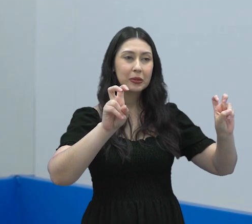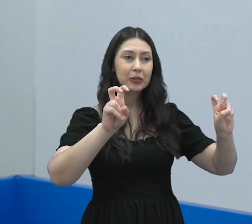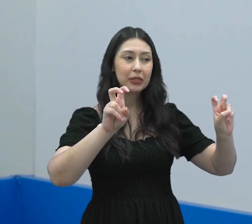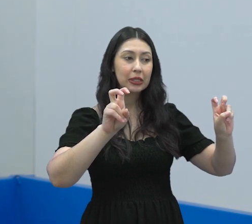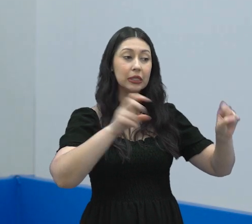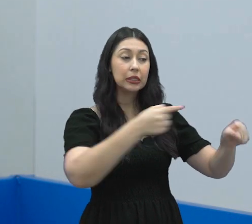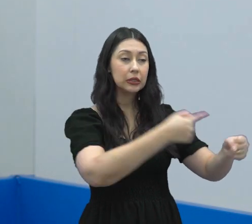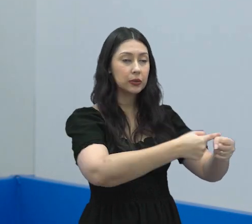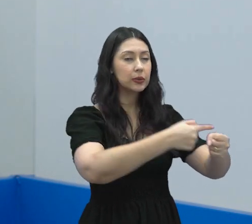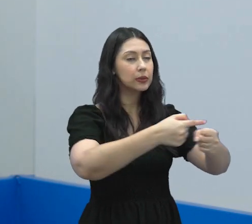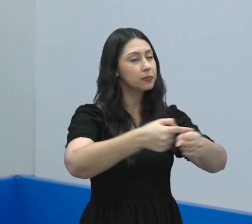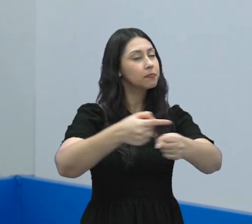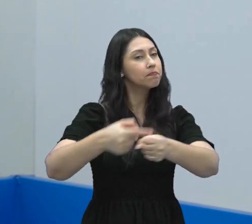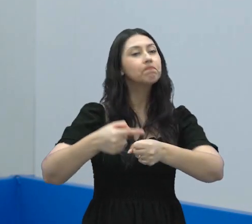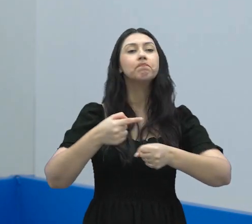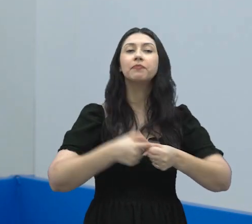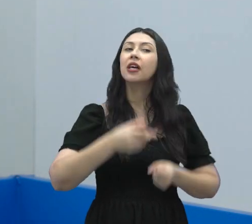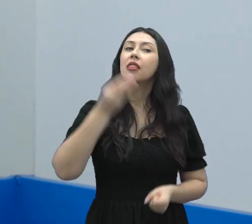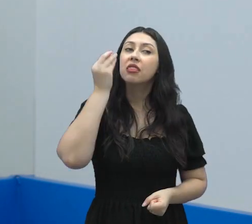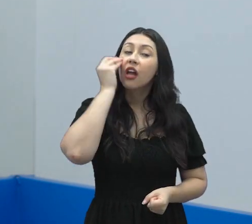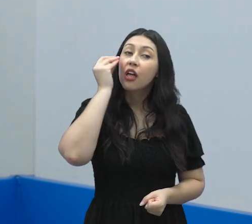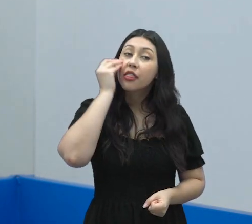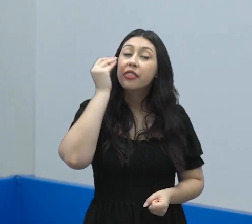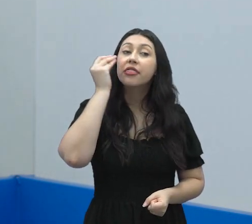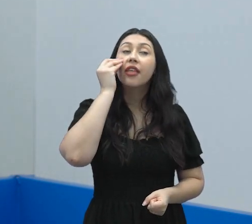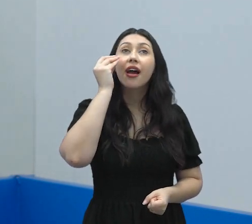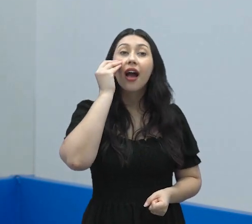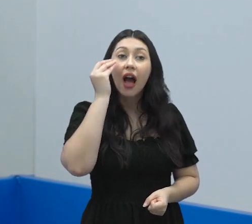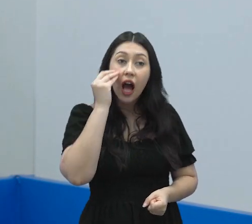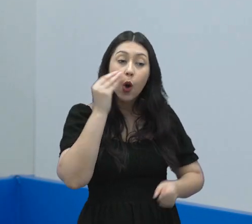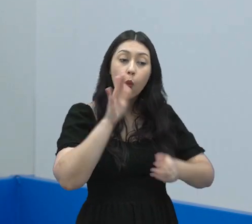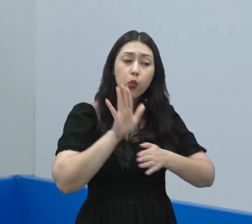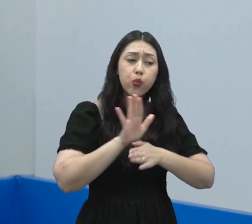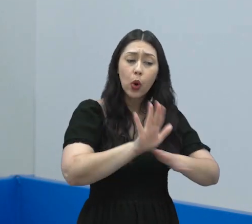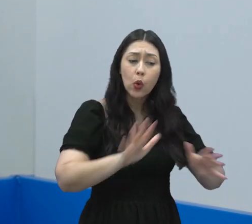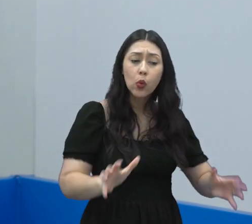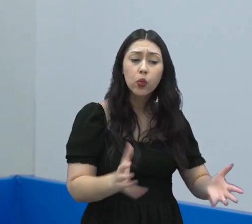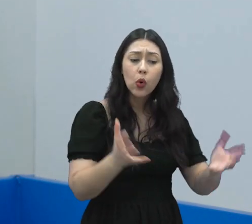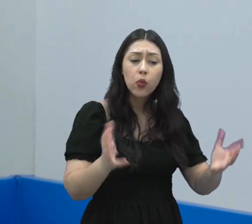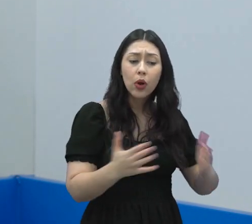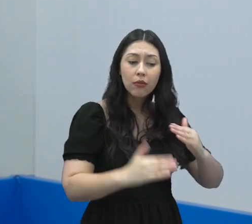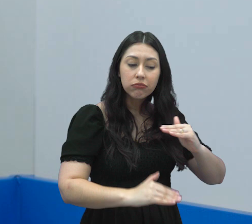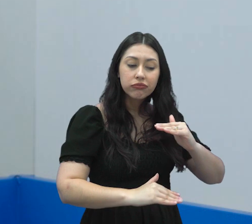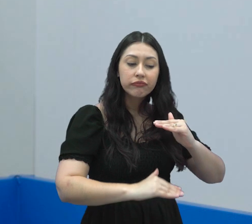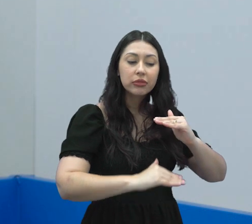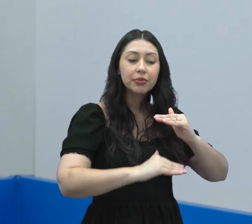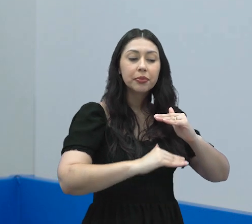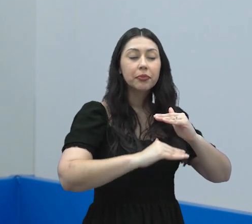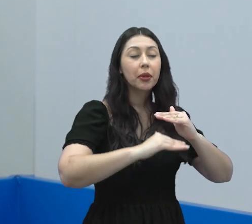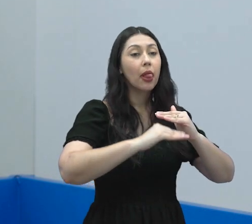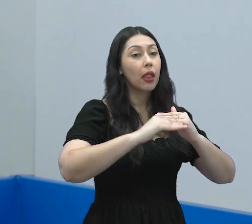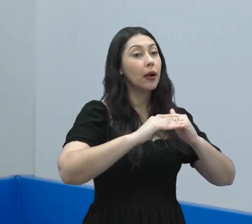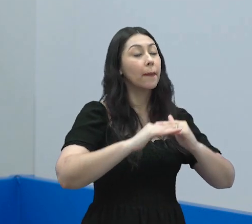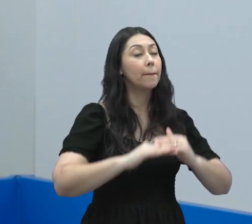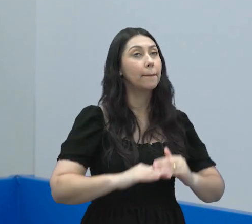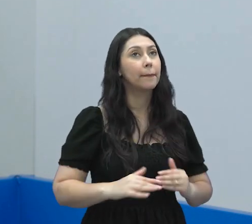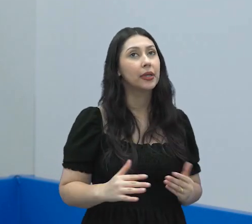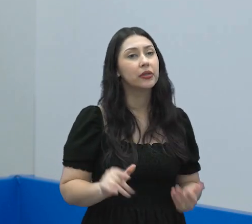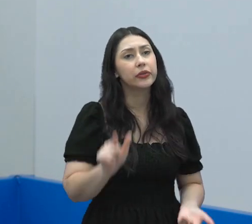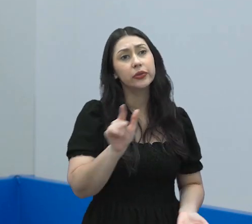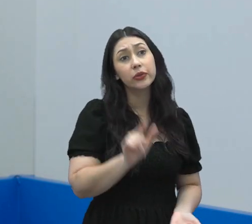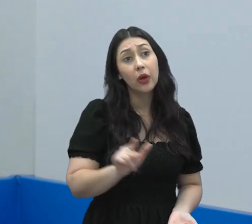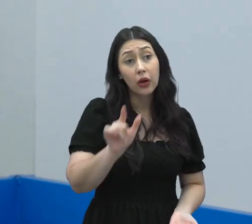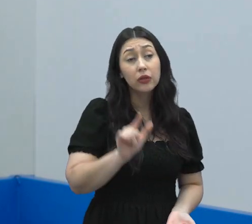onde todo município está buscando trabalhar essa questão. É evidente